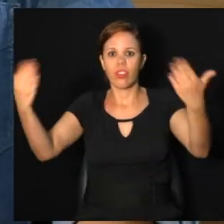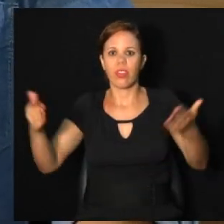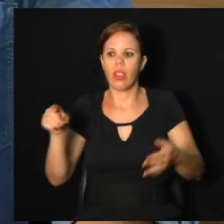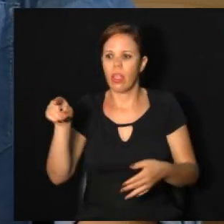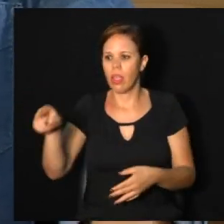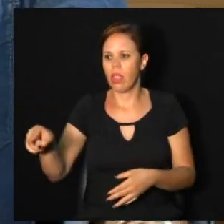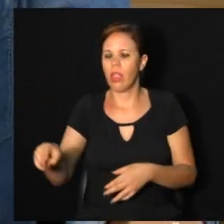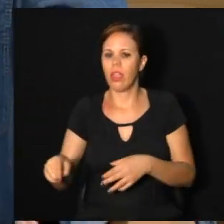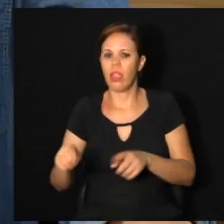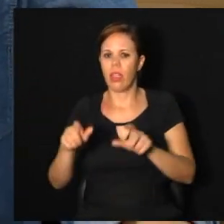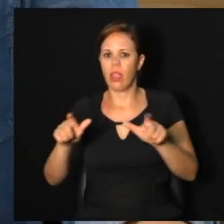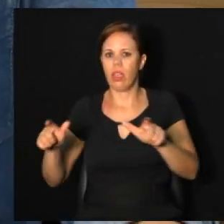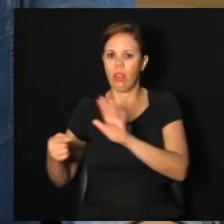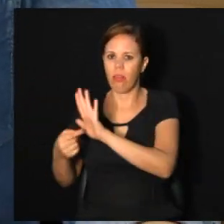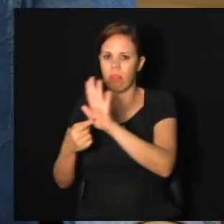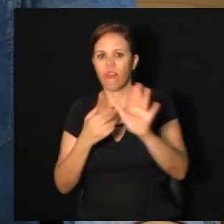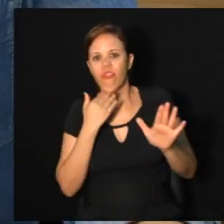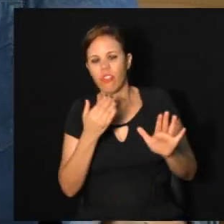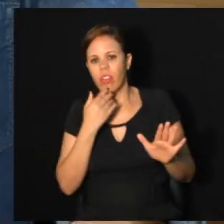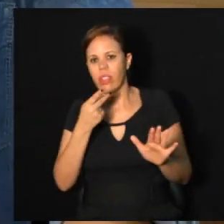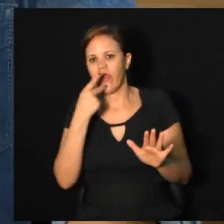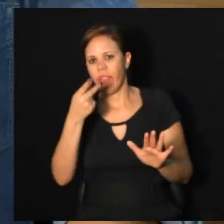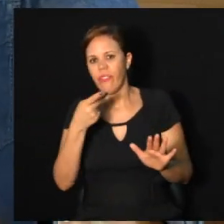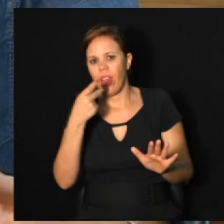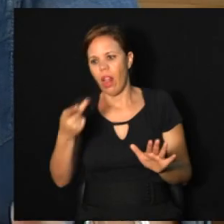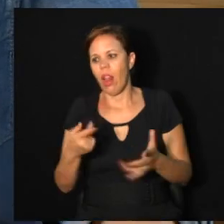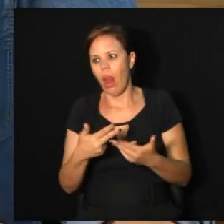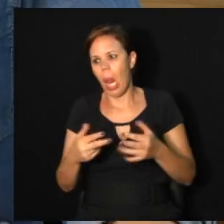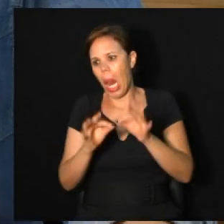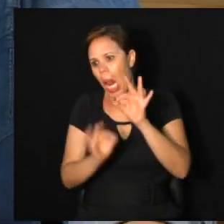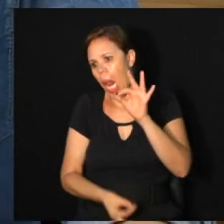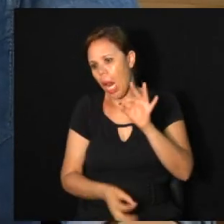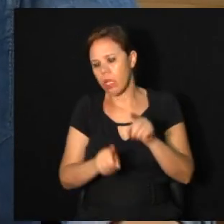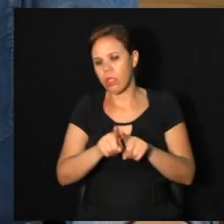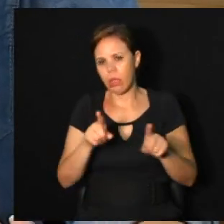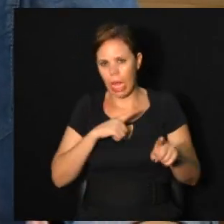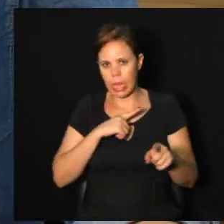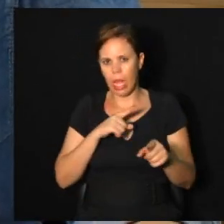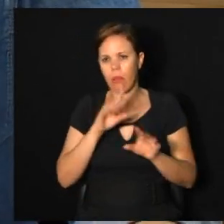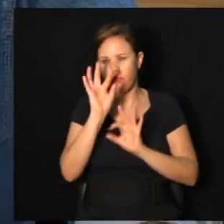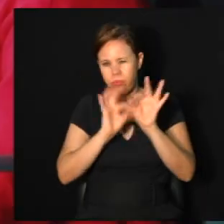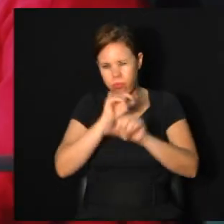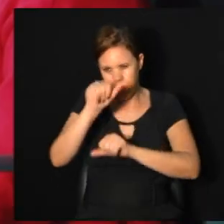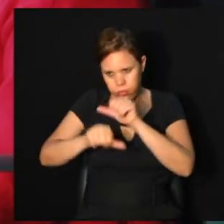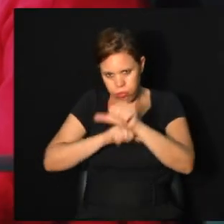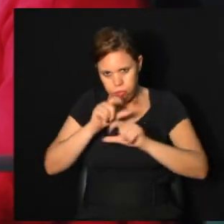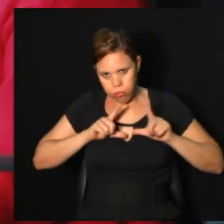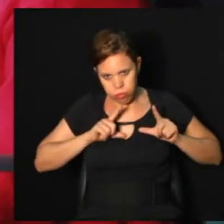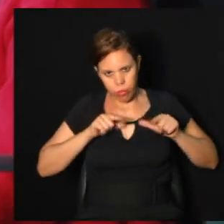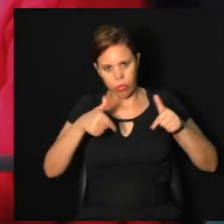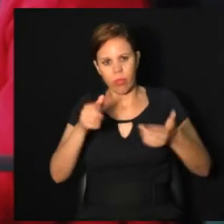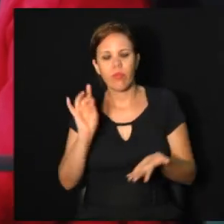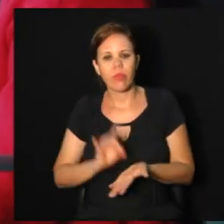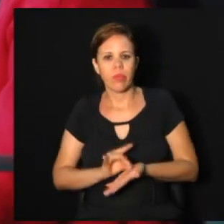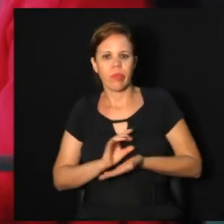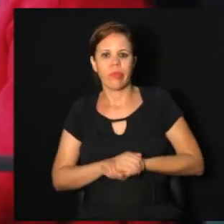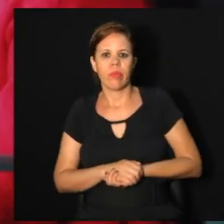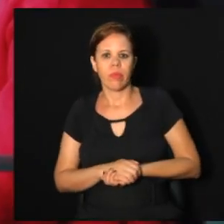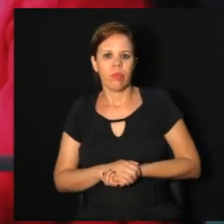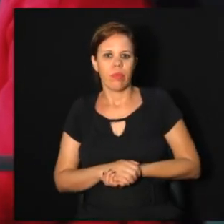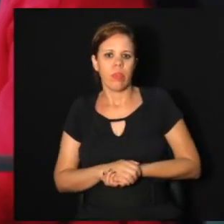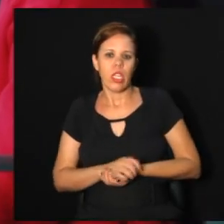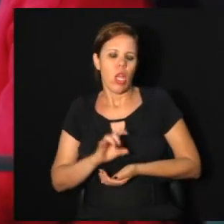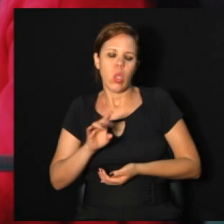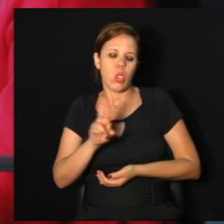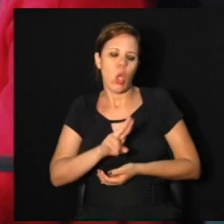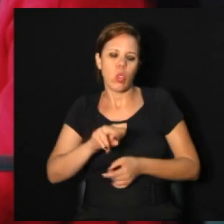Esse ângulo versus... Não adianta, né? Então tem que ser uma mudança de atitude realmente. E não os